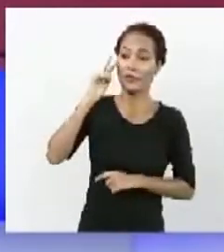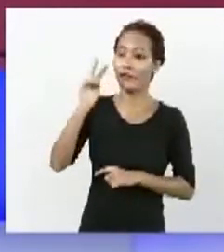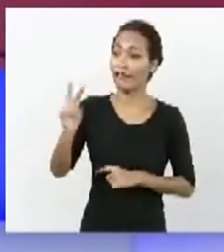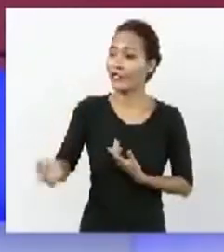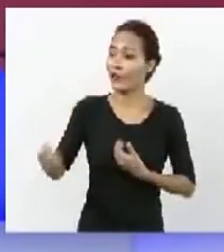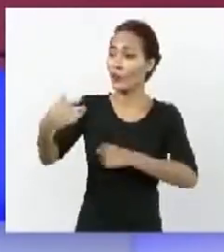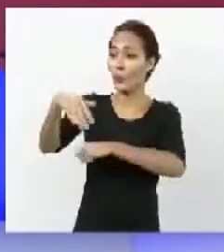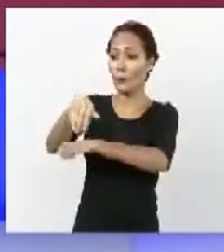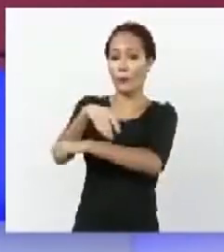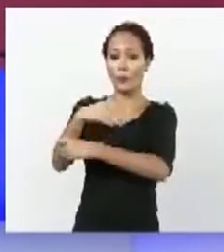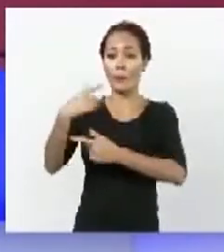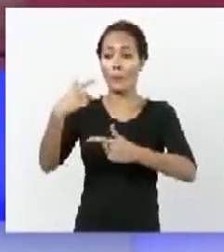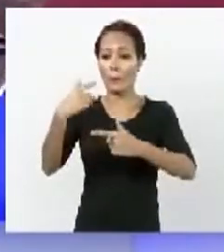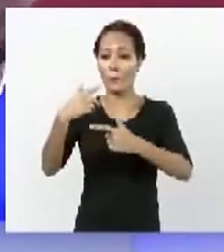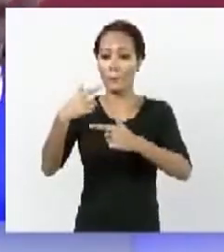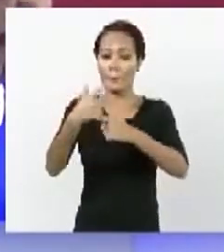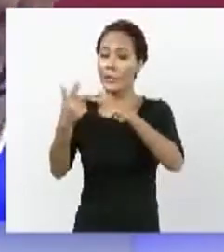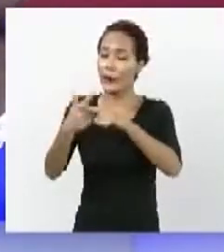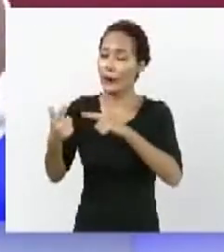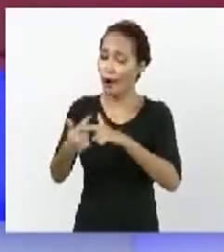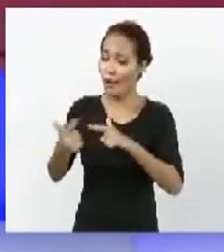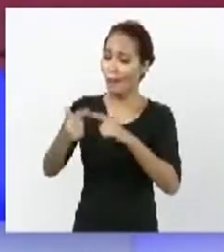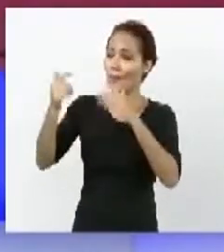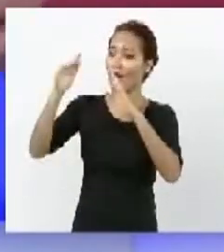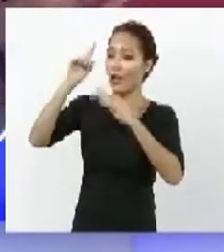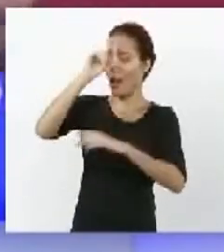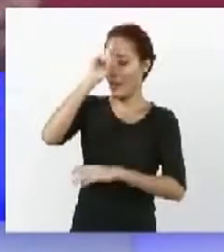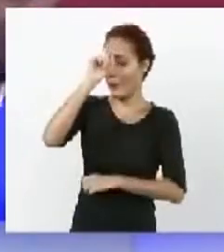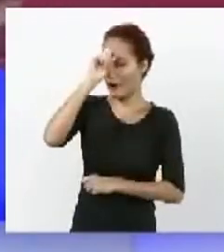dos hospitais, que dentro dos centros de saúde a